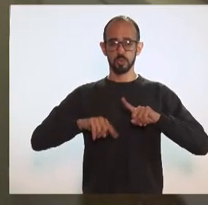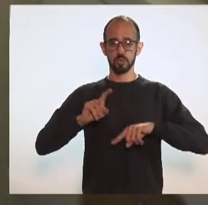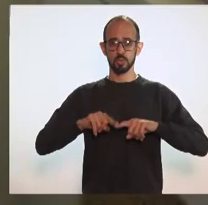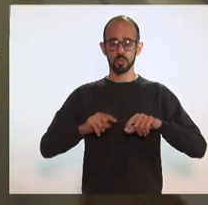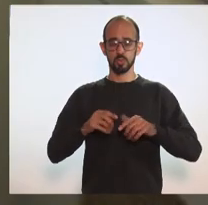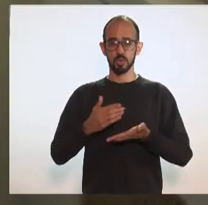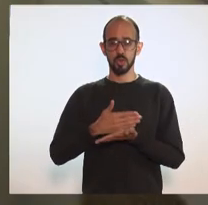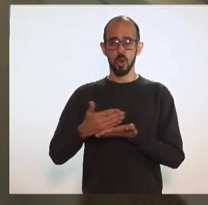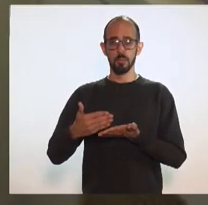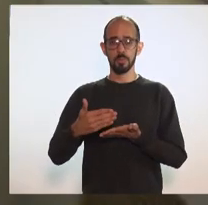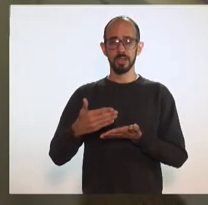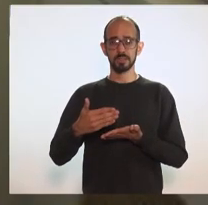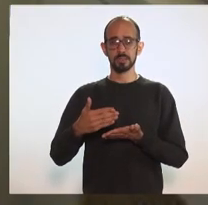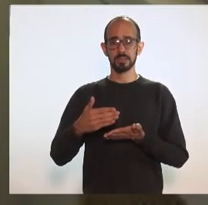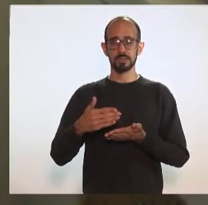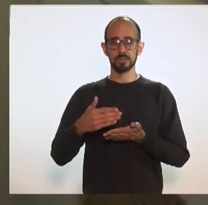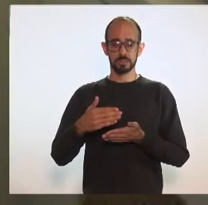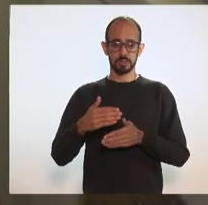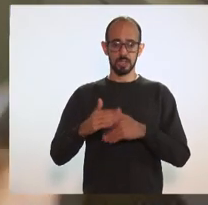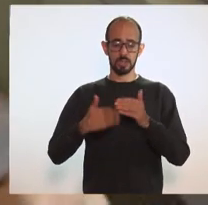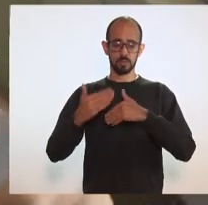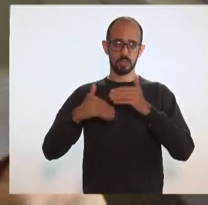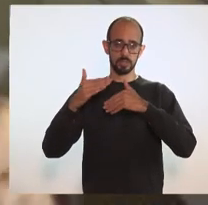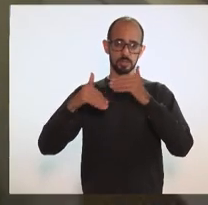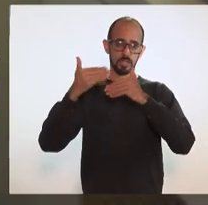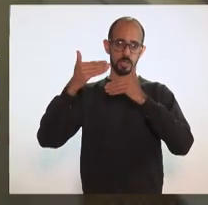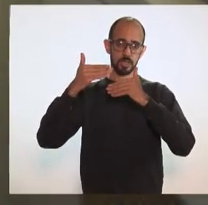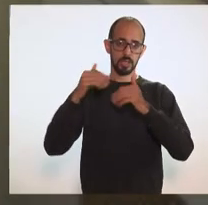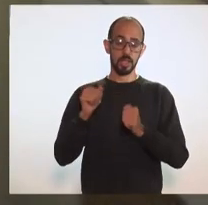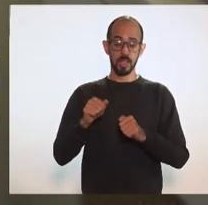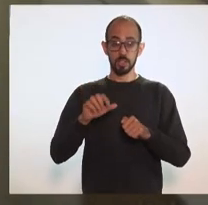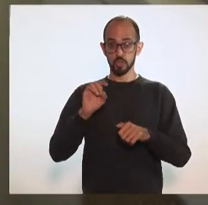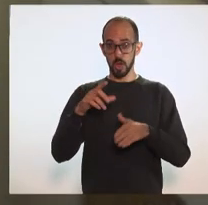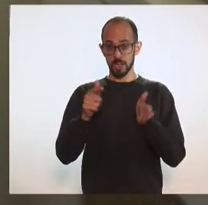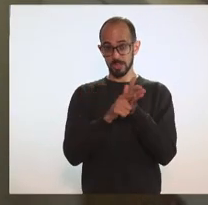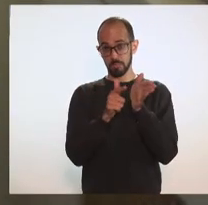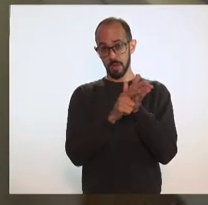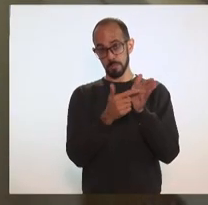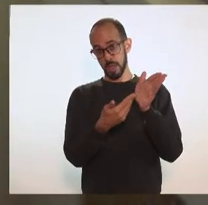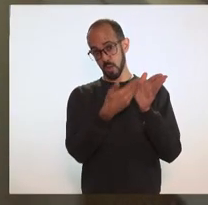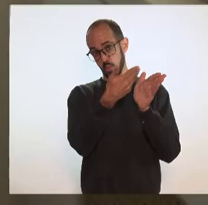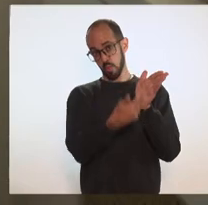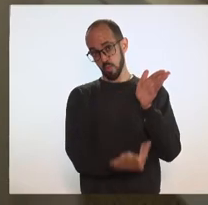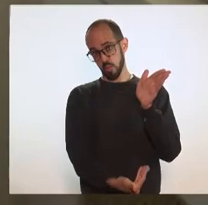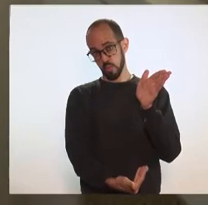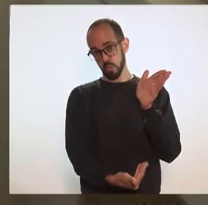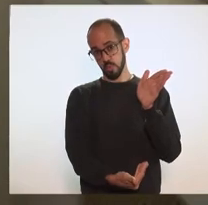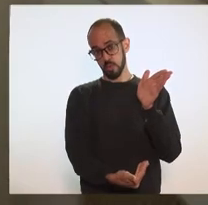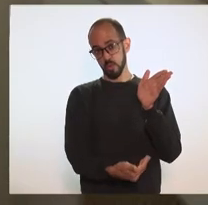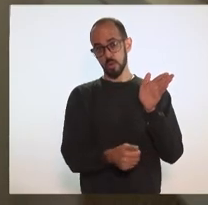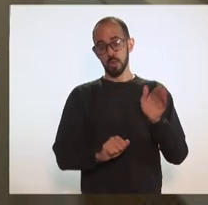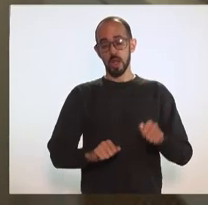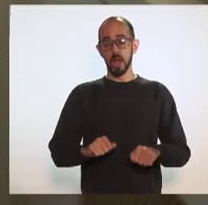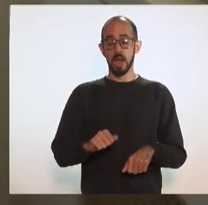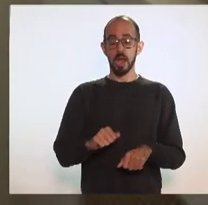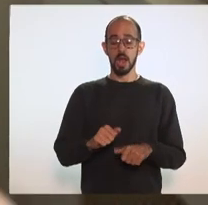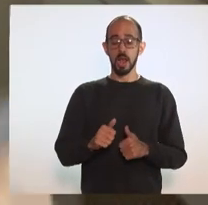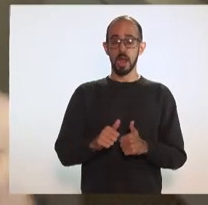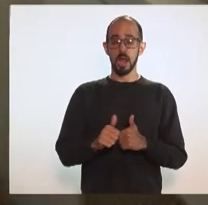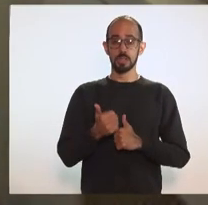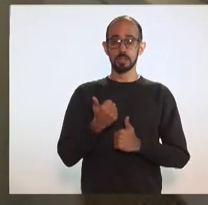começa a ganhar a pouco ela só dá esse panfleto ao Assessoria fiscal